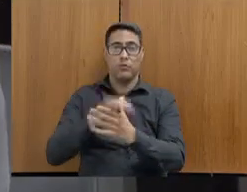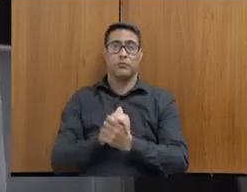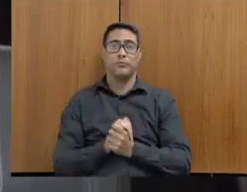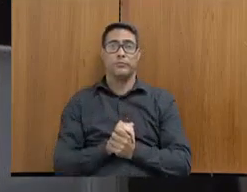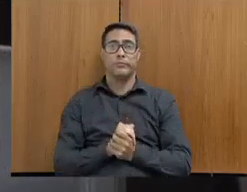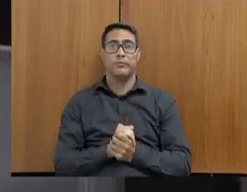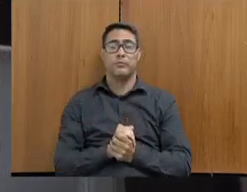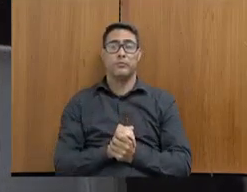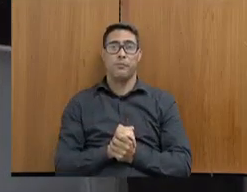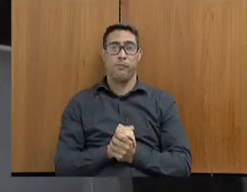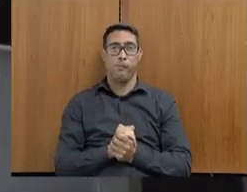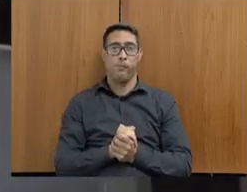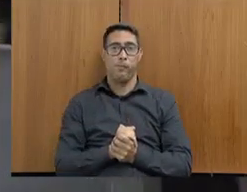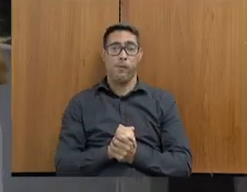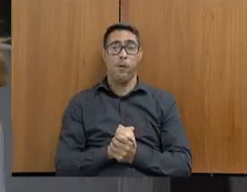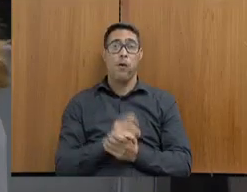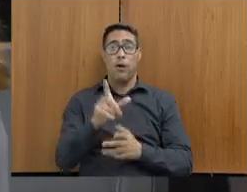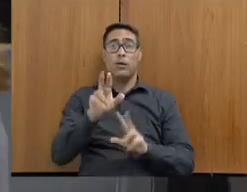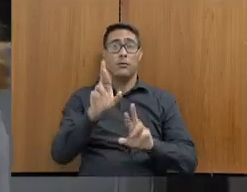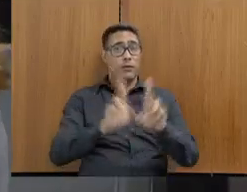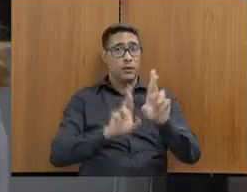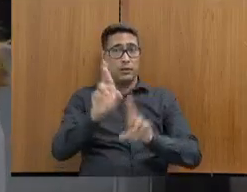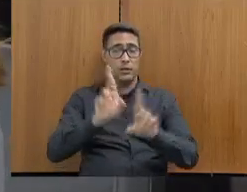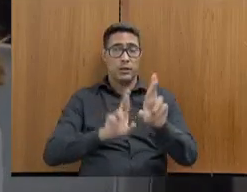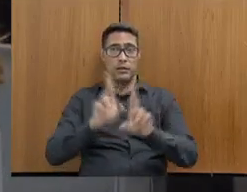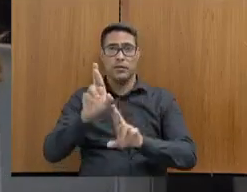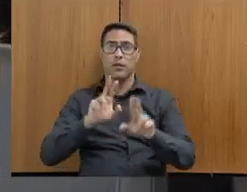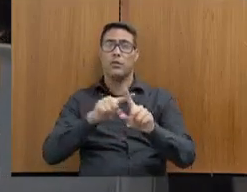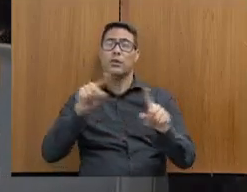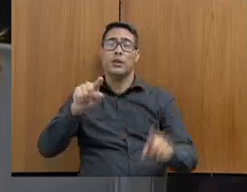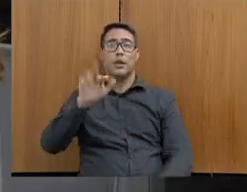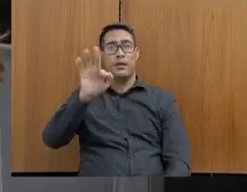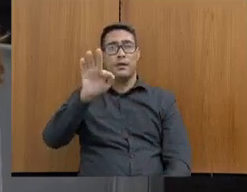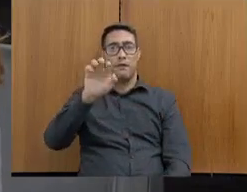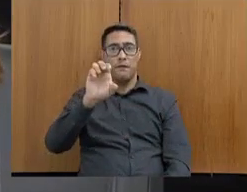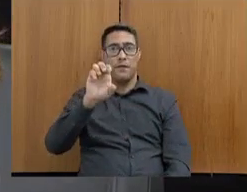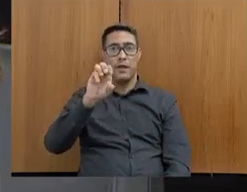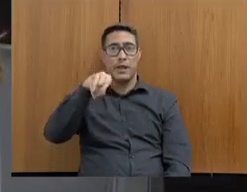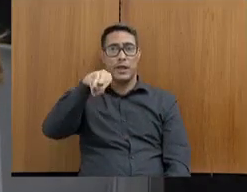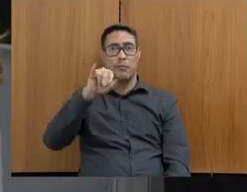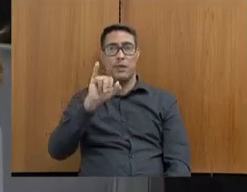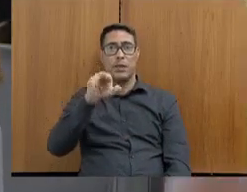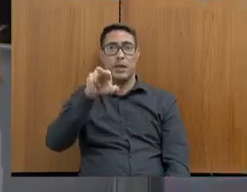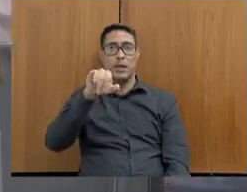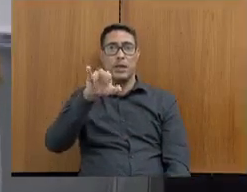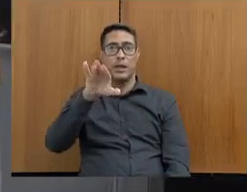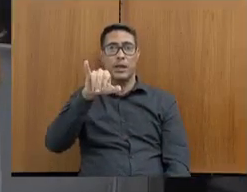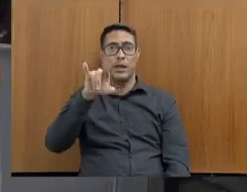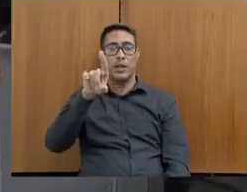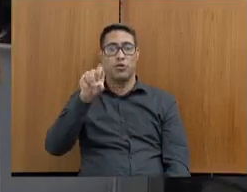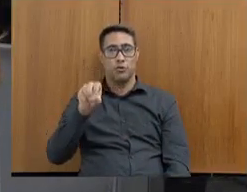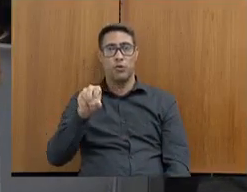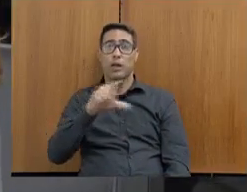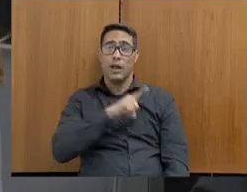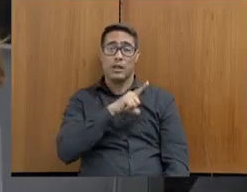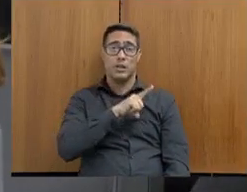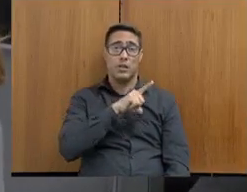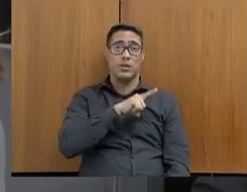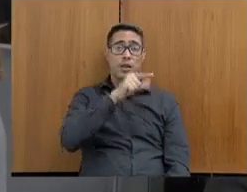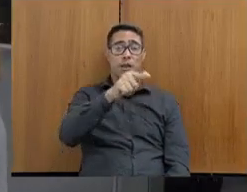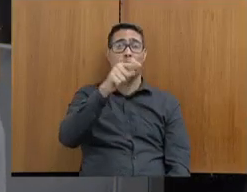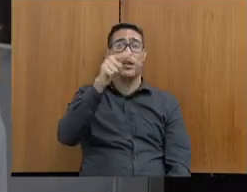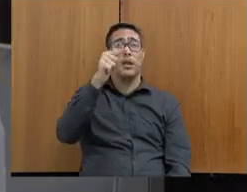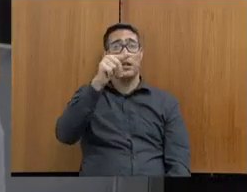tá é em relação aos dados de feminicídio né nossa é temos hoje 70 delegacias de mulheres